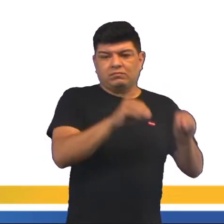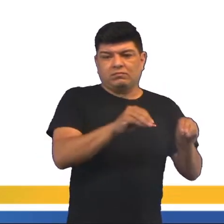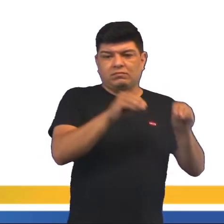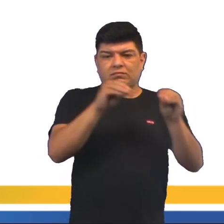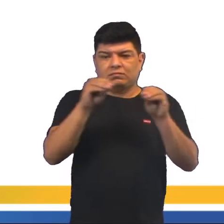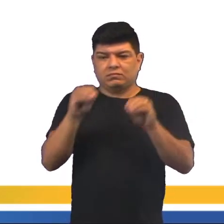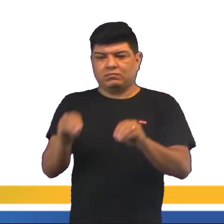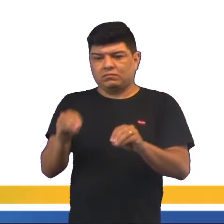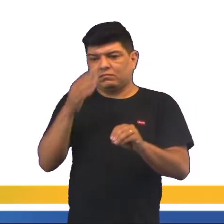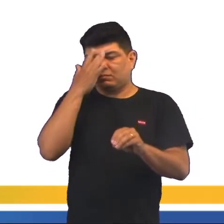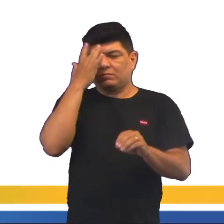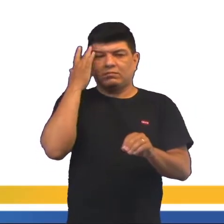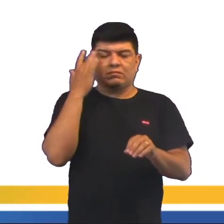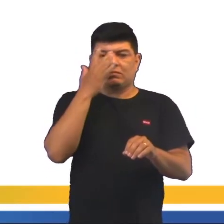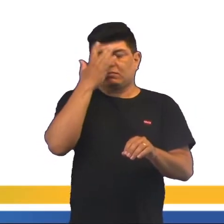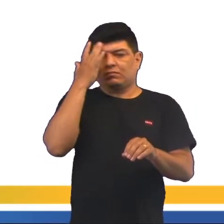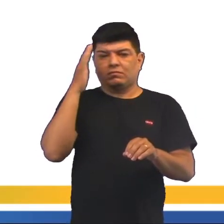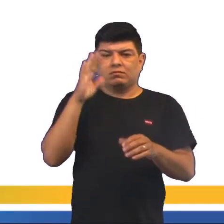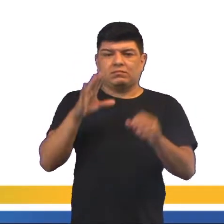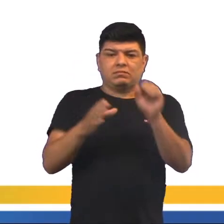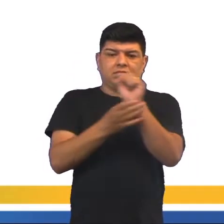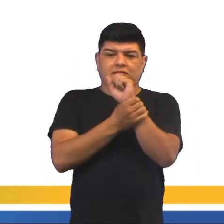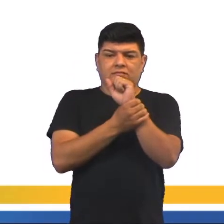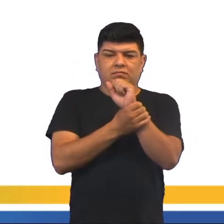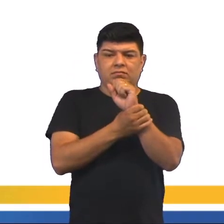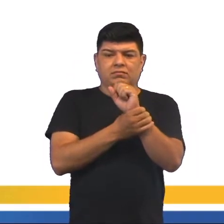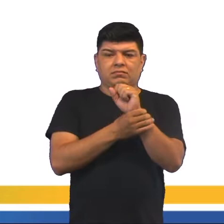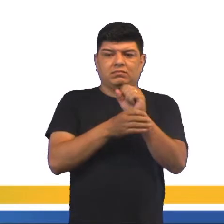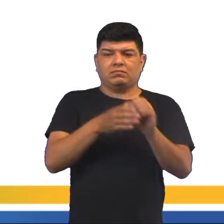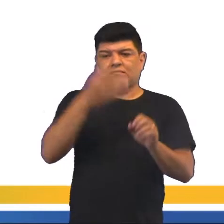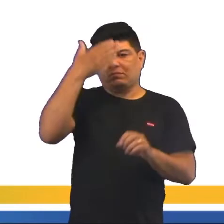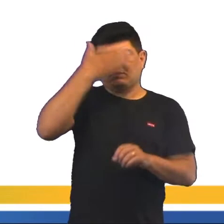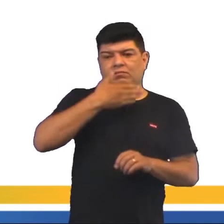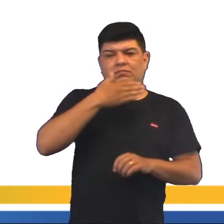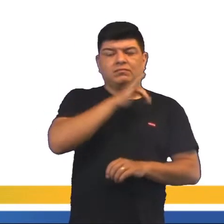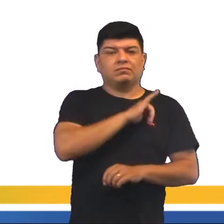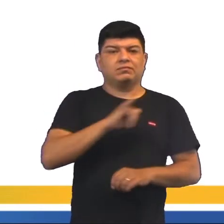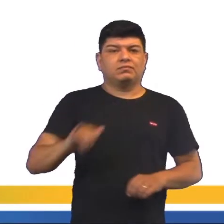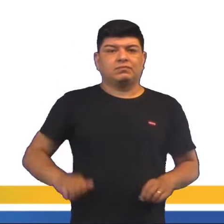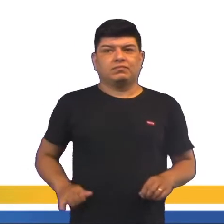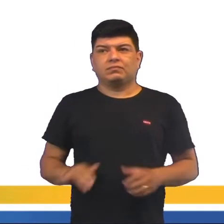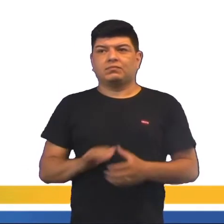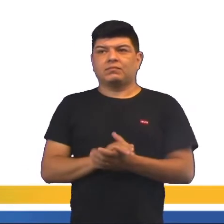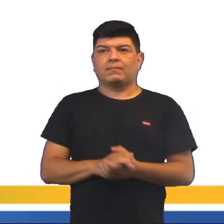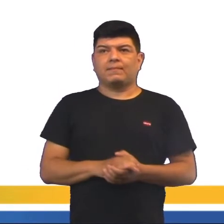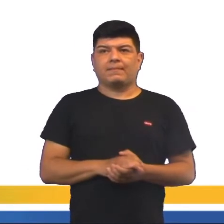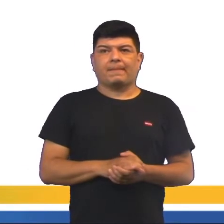mais contingentes do exército para a defesa do centro do Império, que era a cidade de Roma.